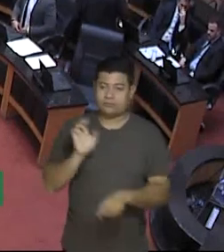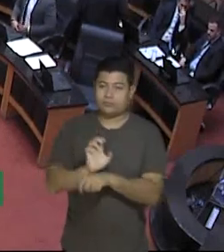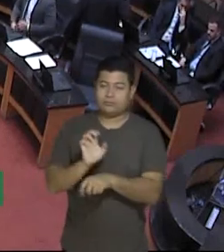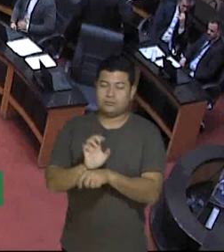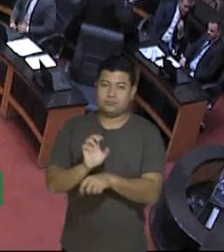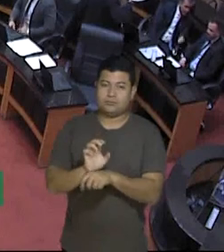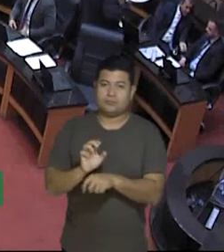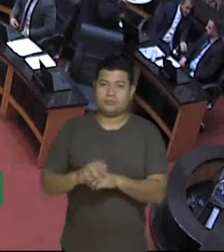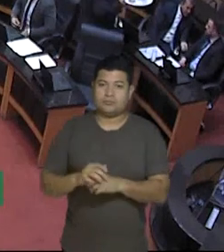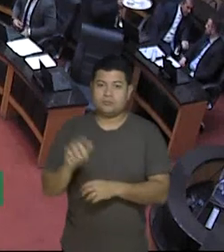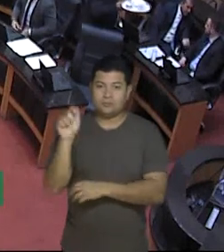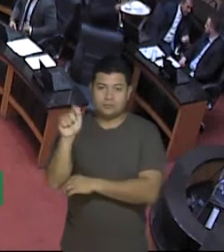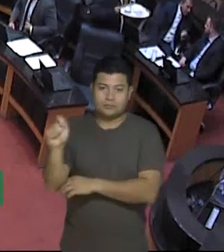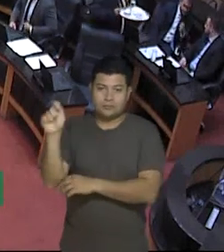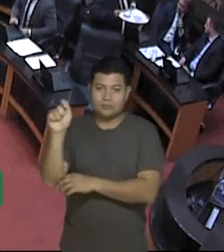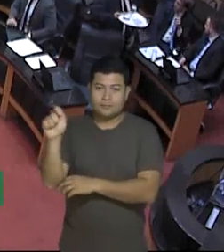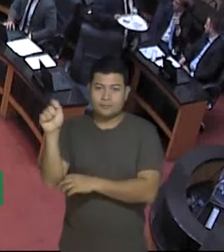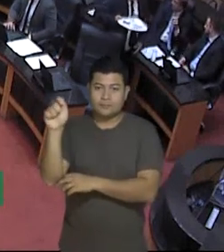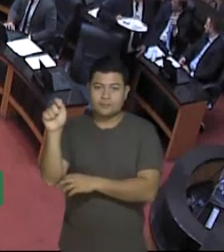para a Associação